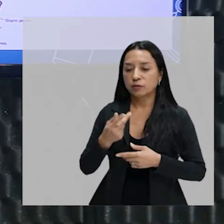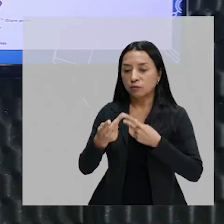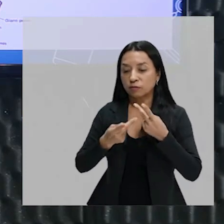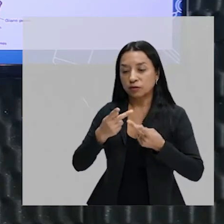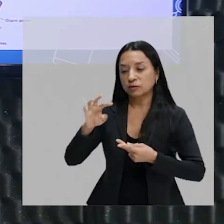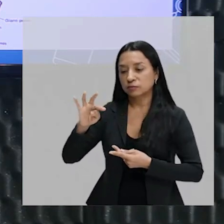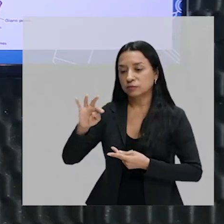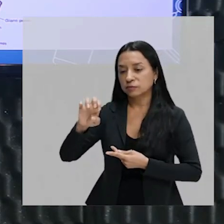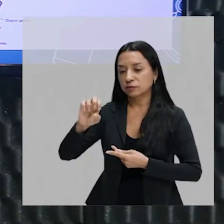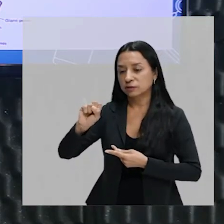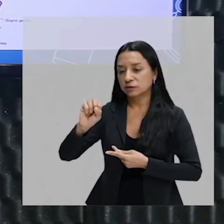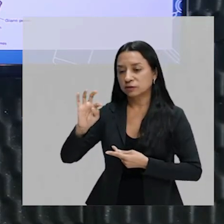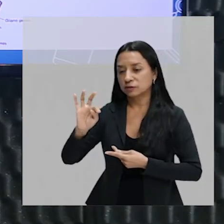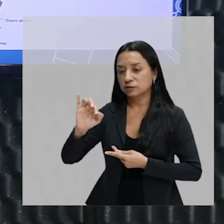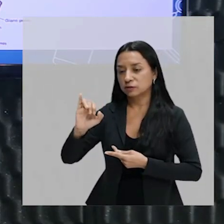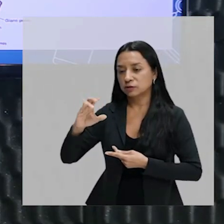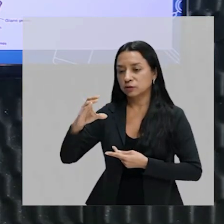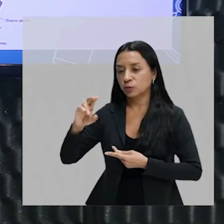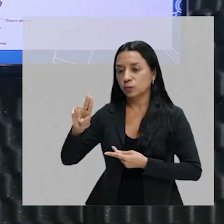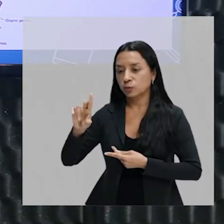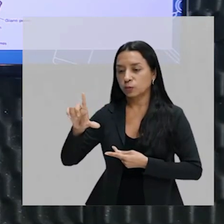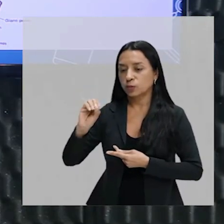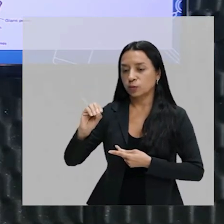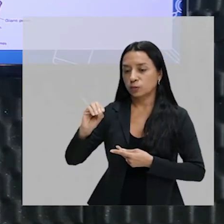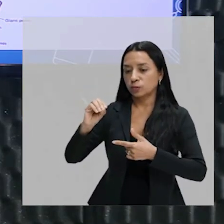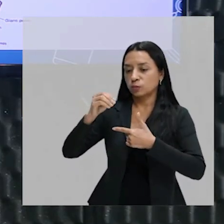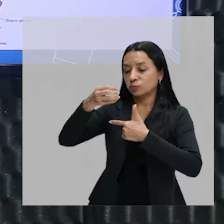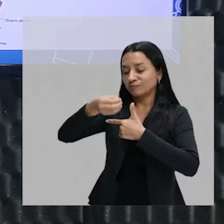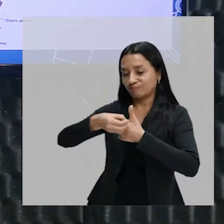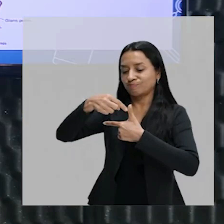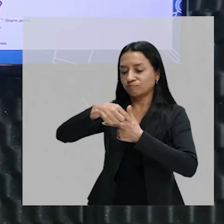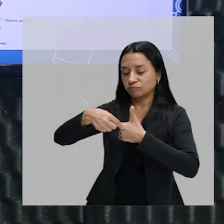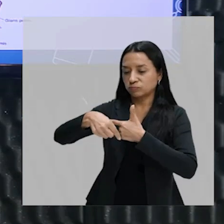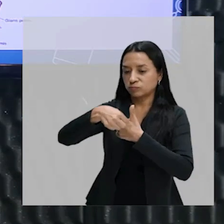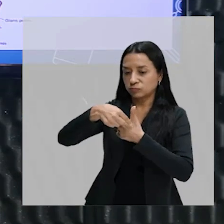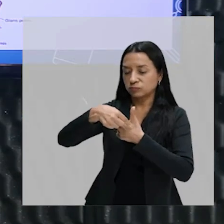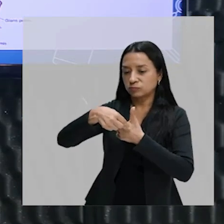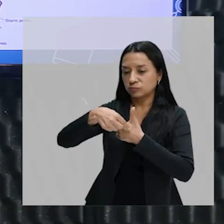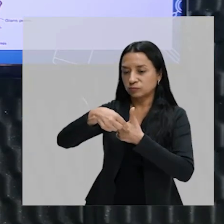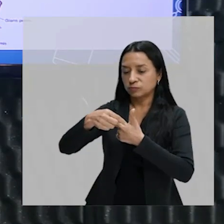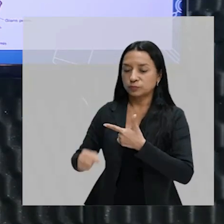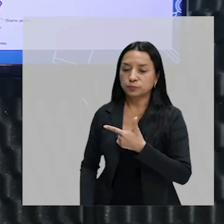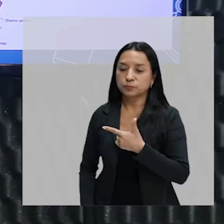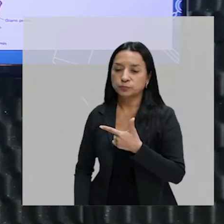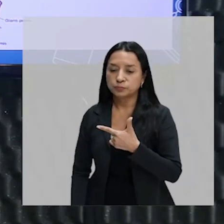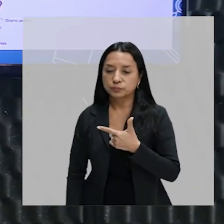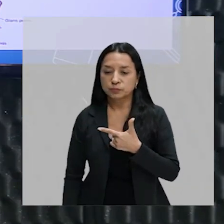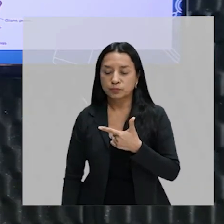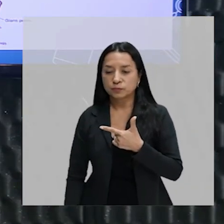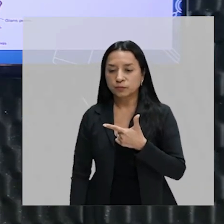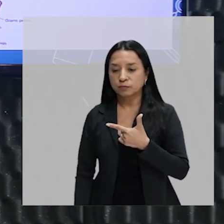né testículo ele é um órgão localizado dentro do saco escrotal tá junto com epidídimo